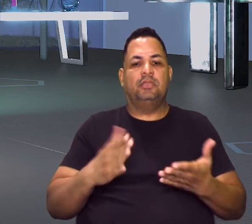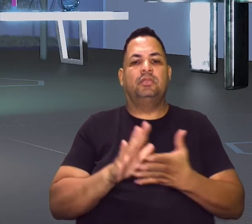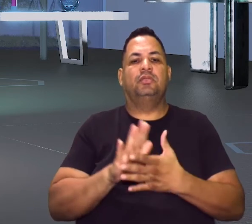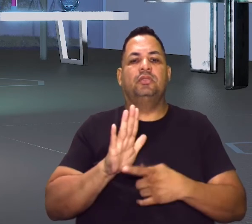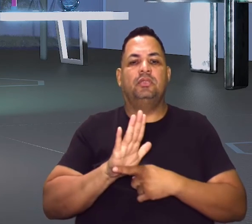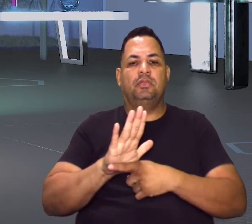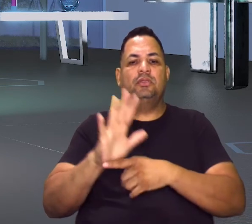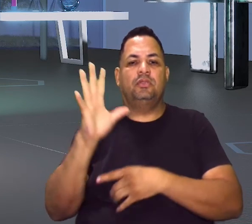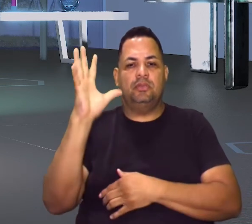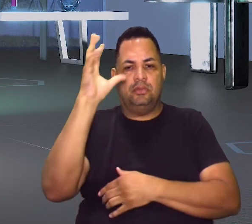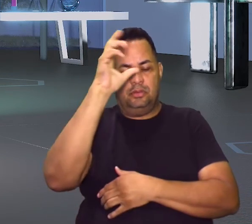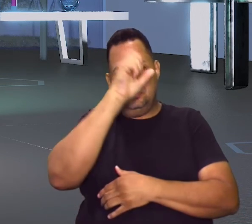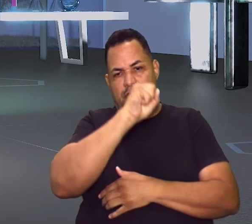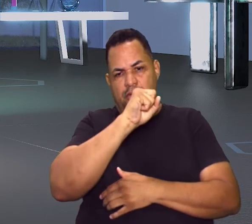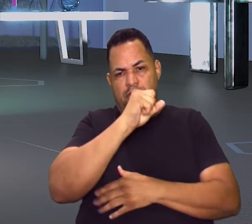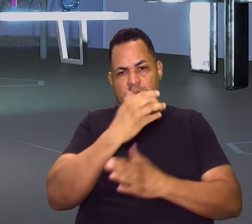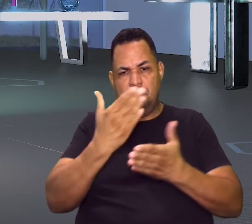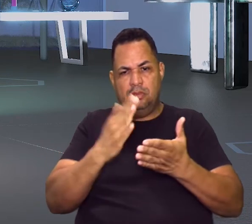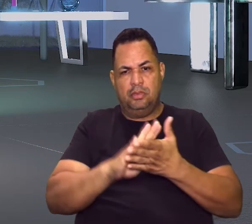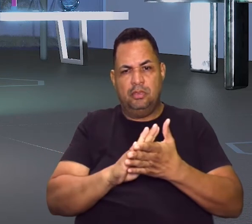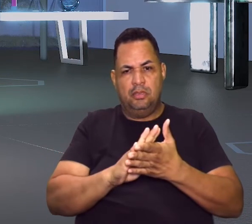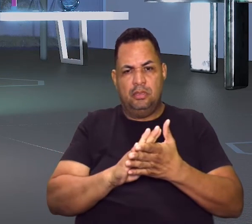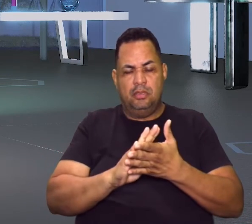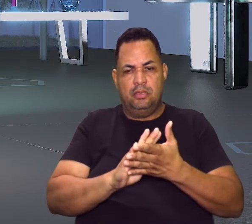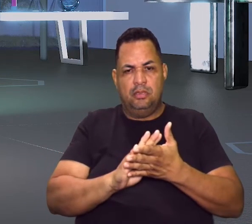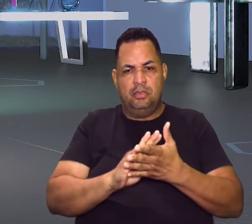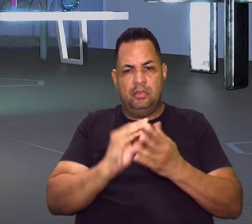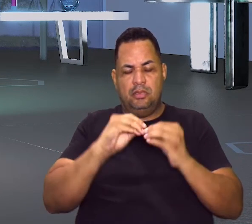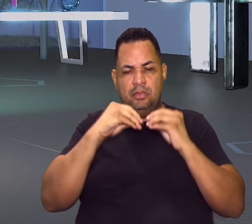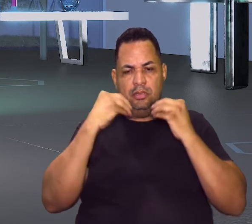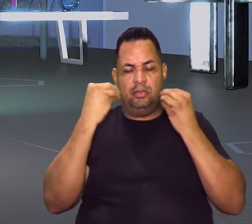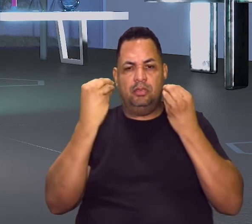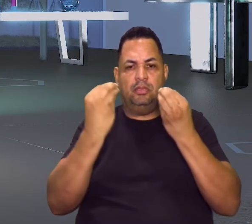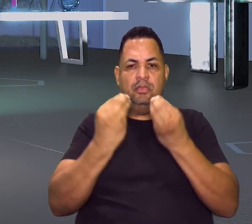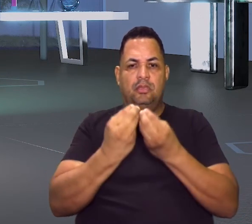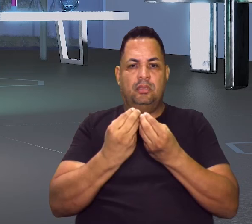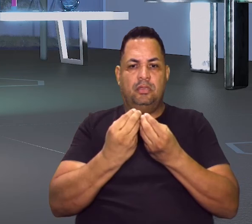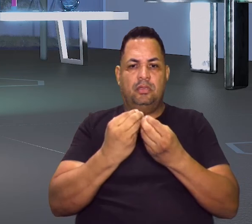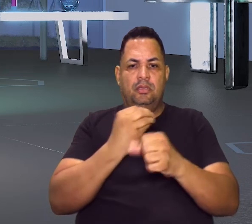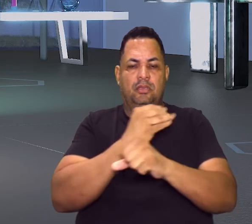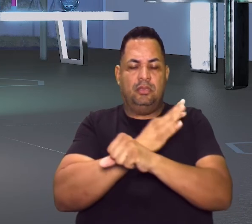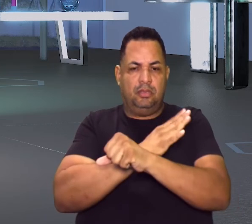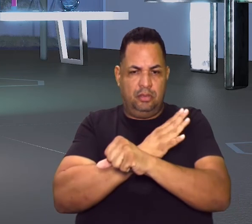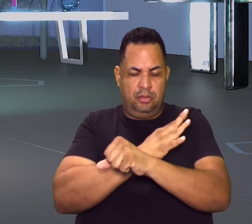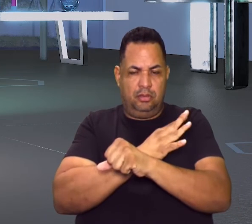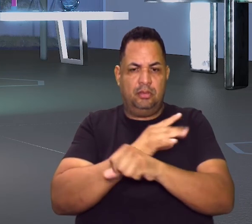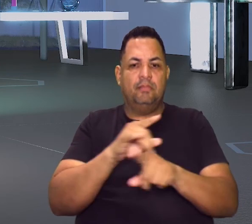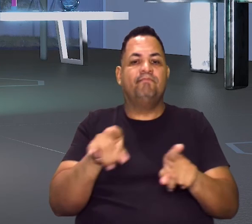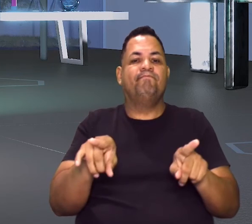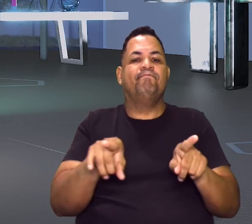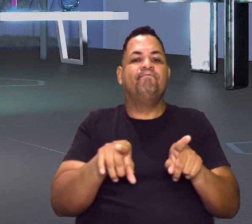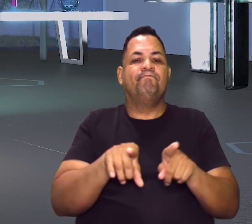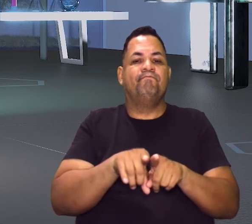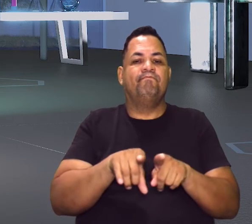com o seu aprendizado sobre substâncias ácidas,